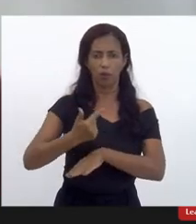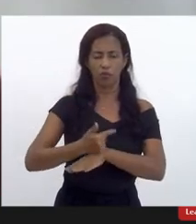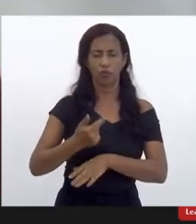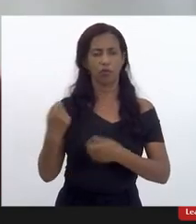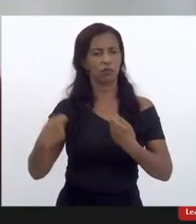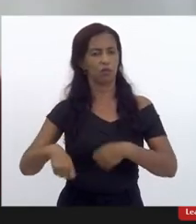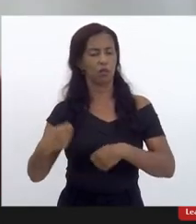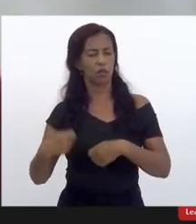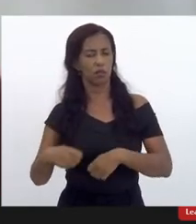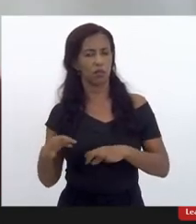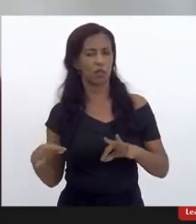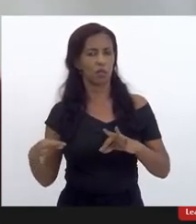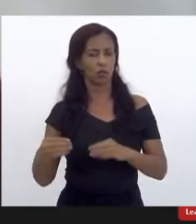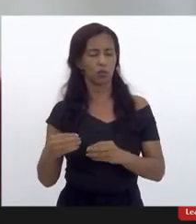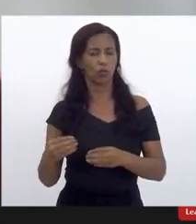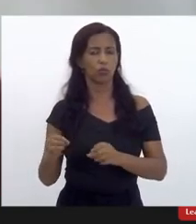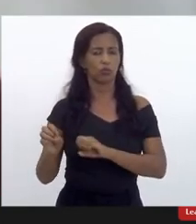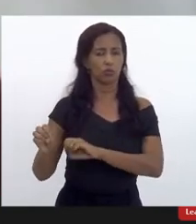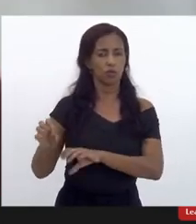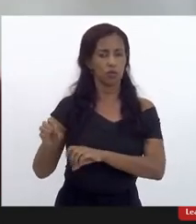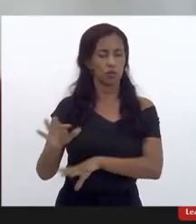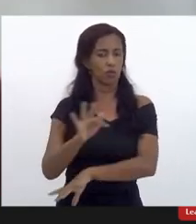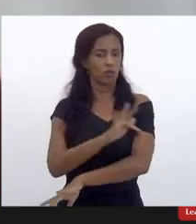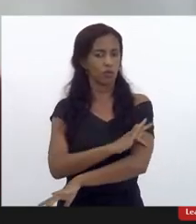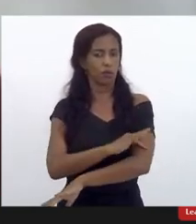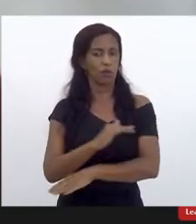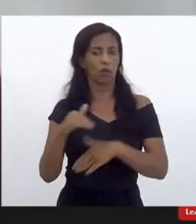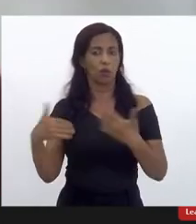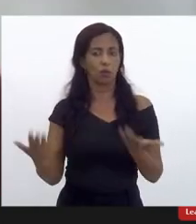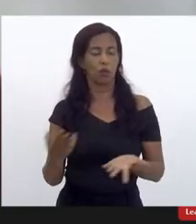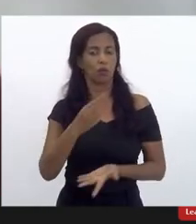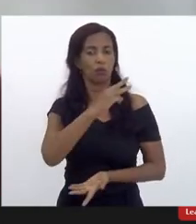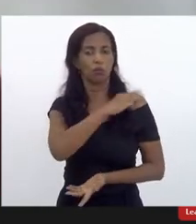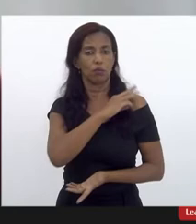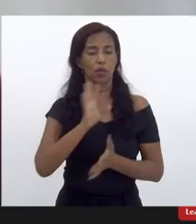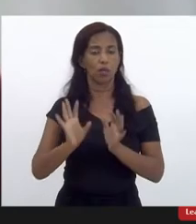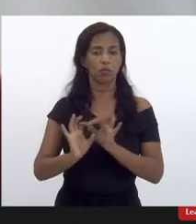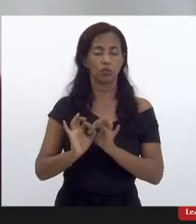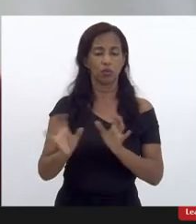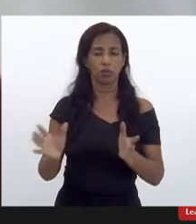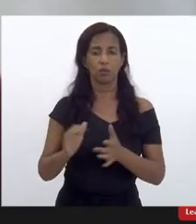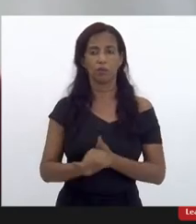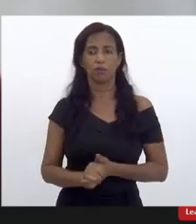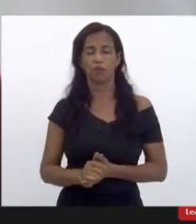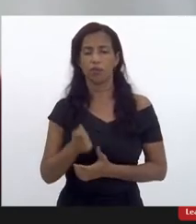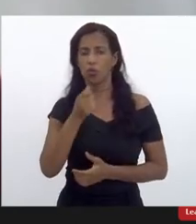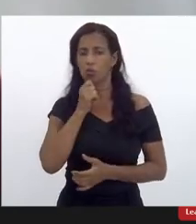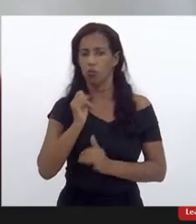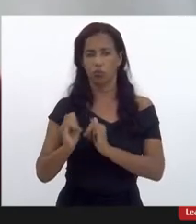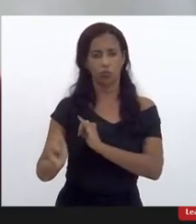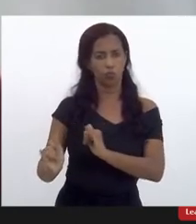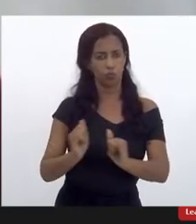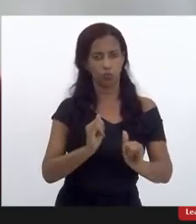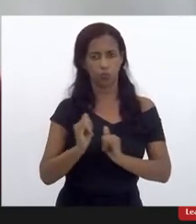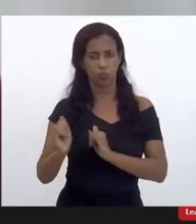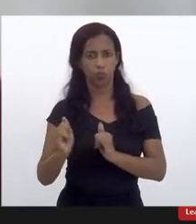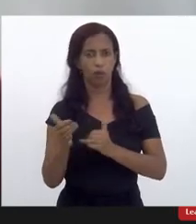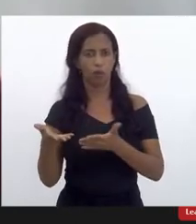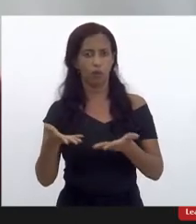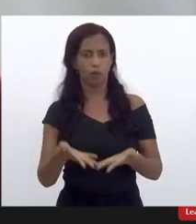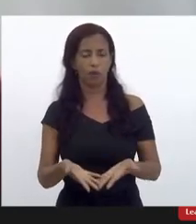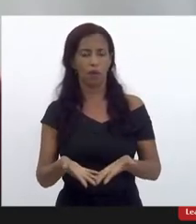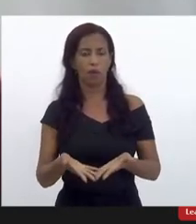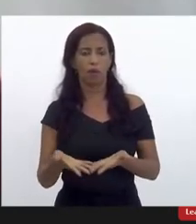que é necessário, tanto de ensino fundamental como de médio. Liberamos, eu não tenho os dados aqui, não trouxe para a audiência, mas